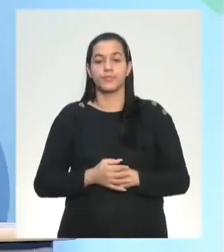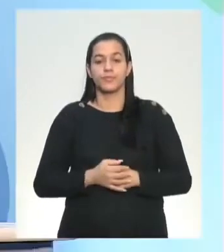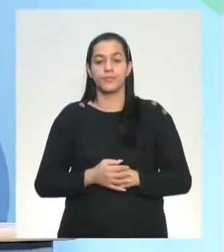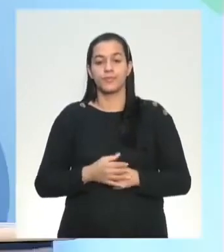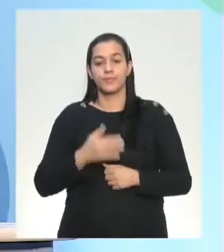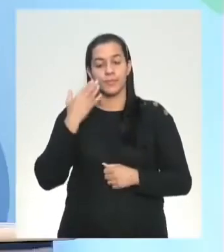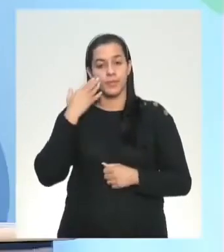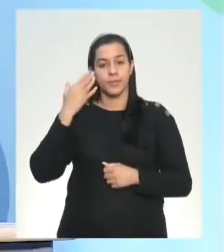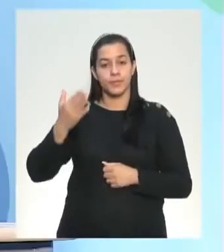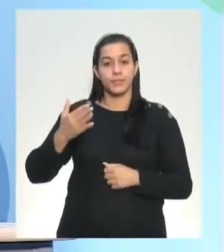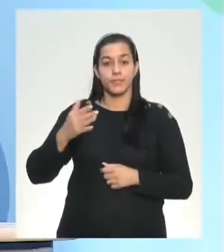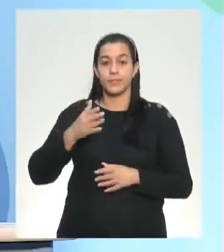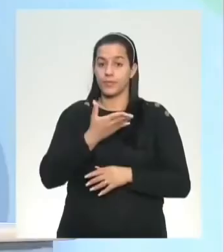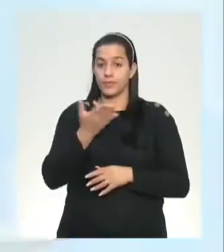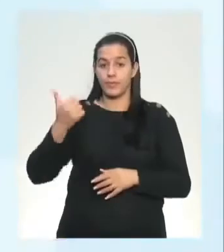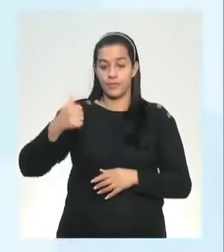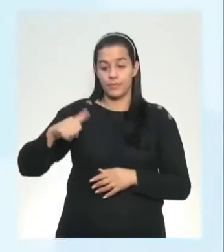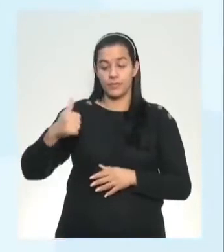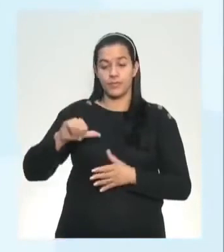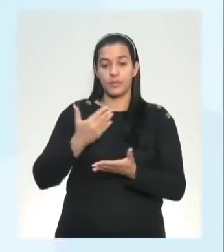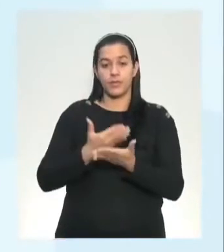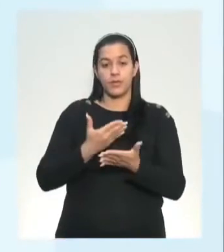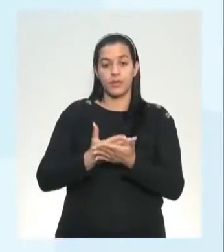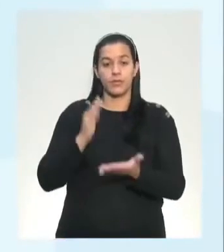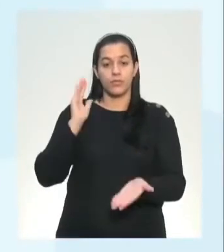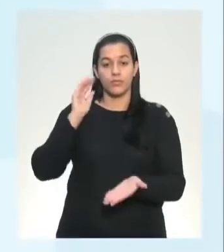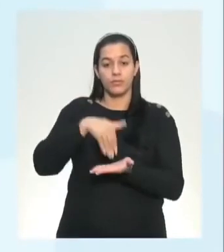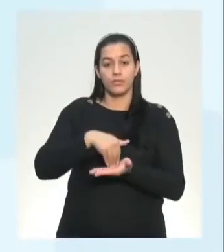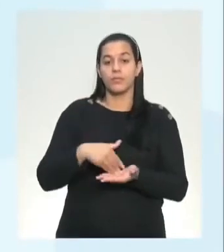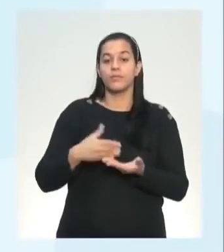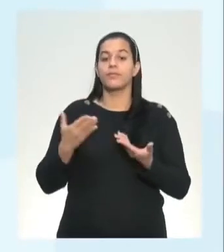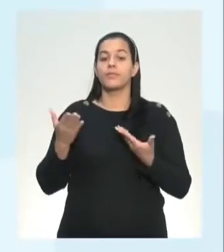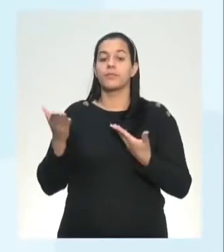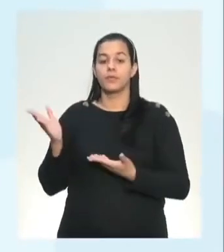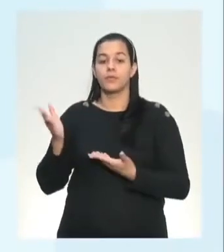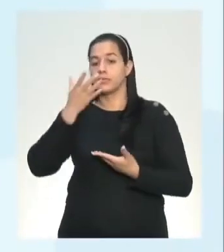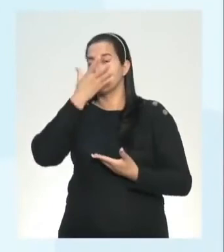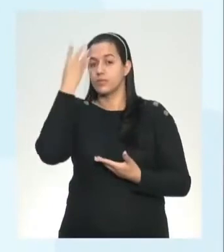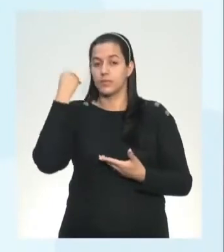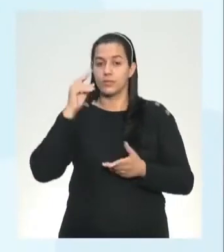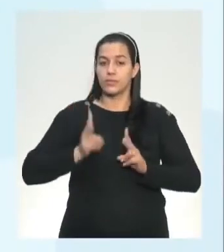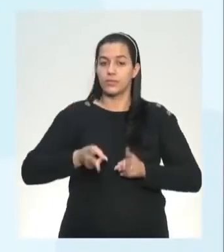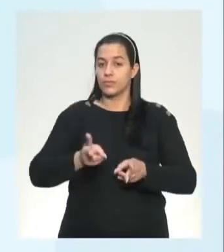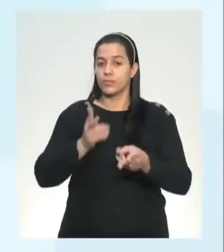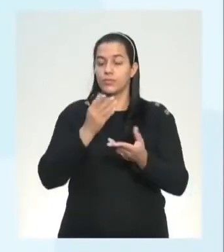Legal, galerinha. Avaliem a aula no final, não esqueçam. Continue